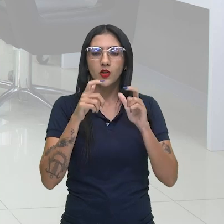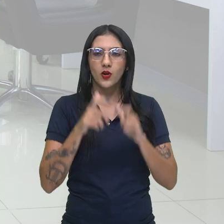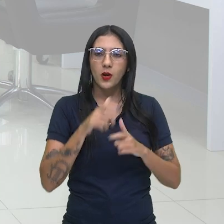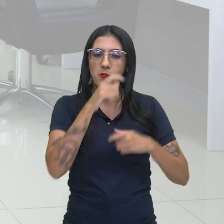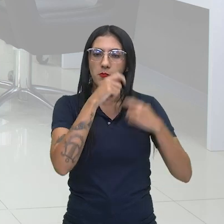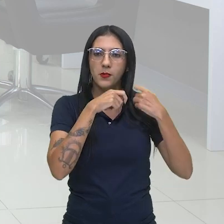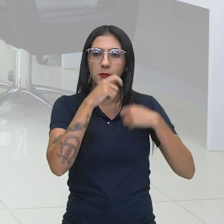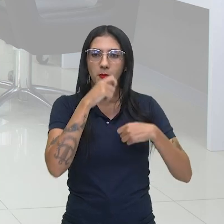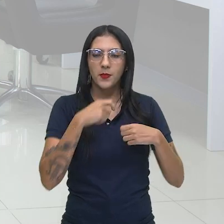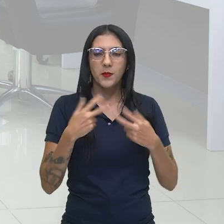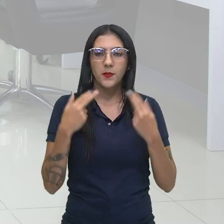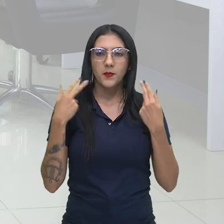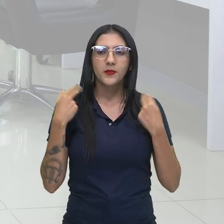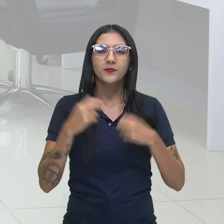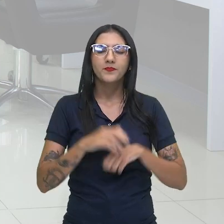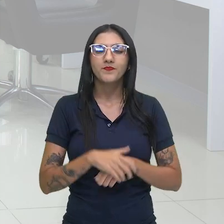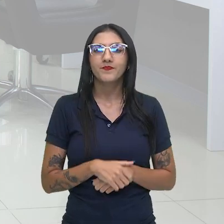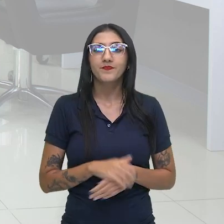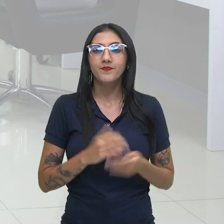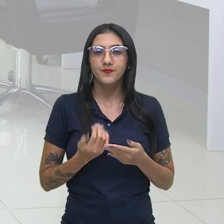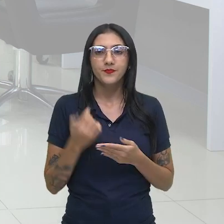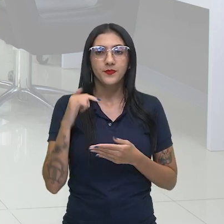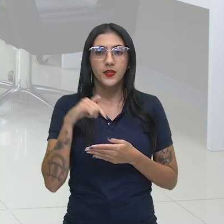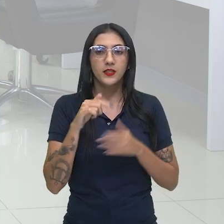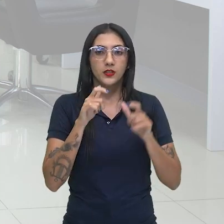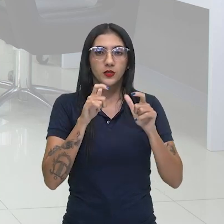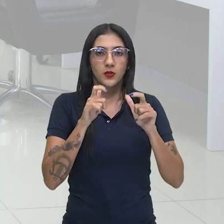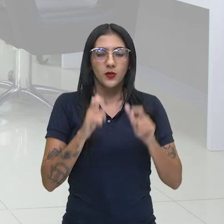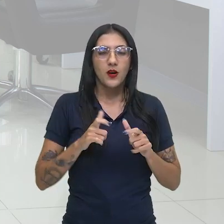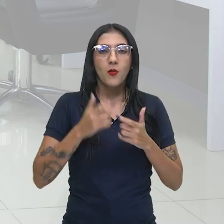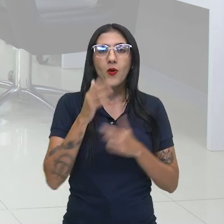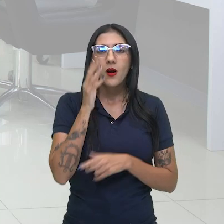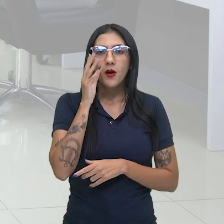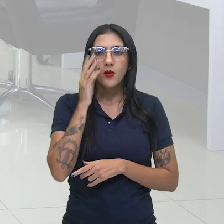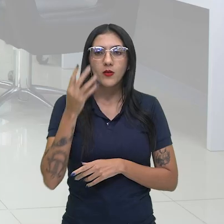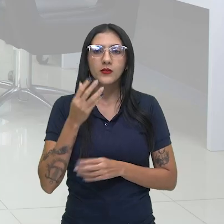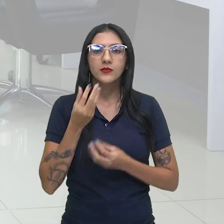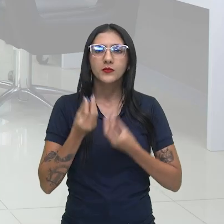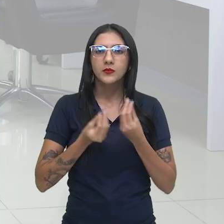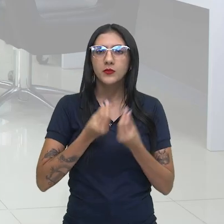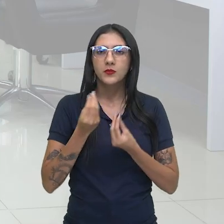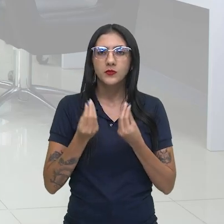de beleza. No salão de beleza, ocorre